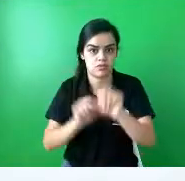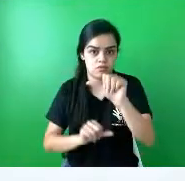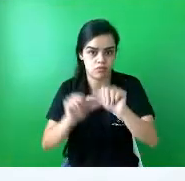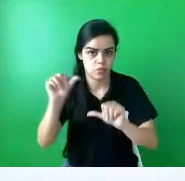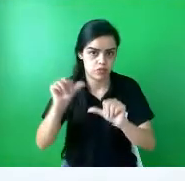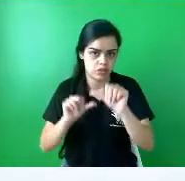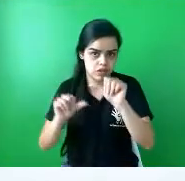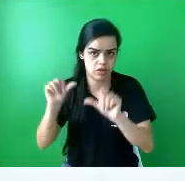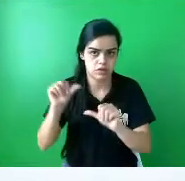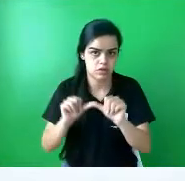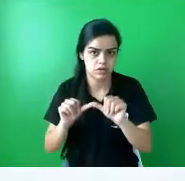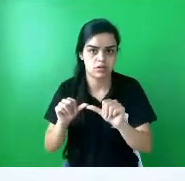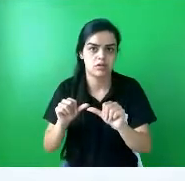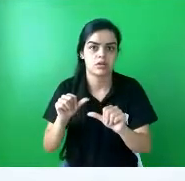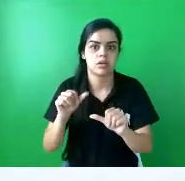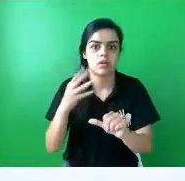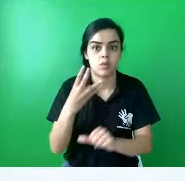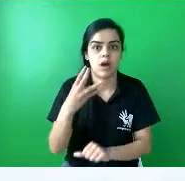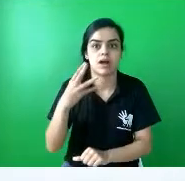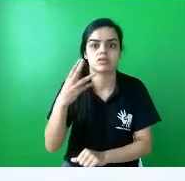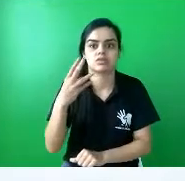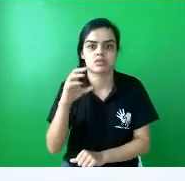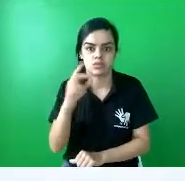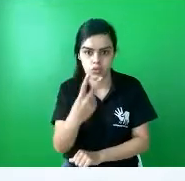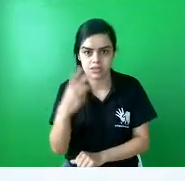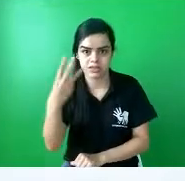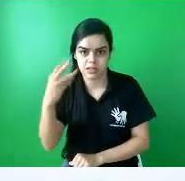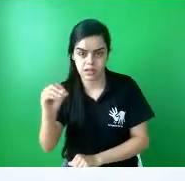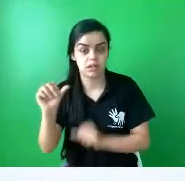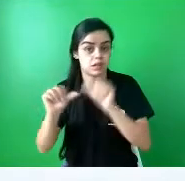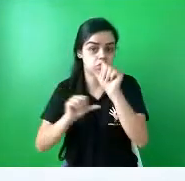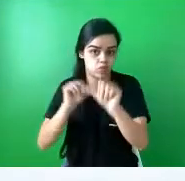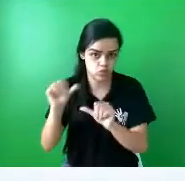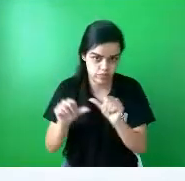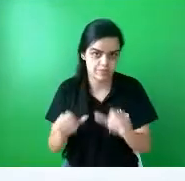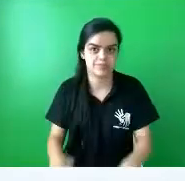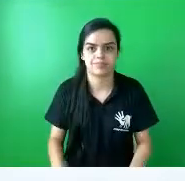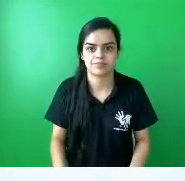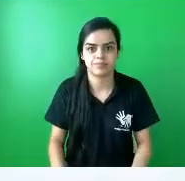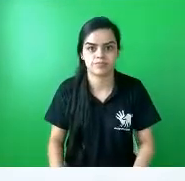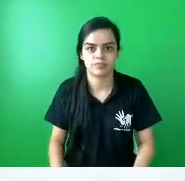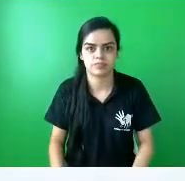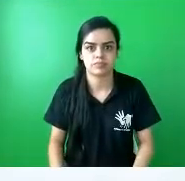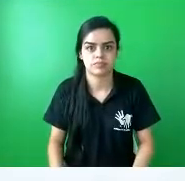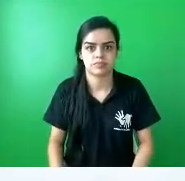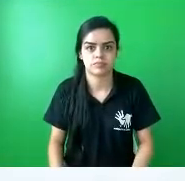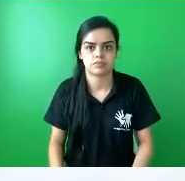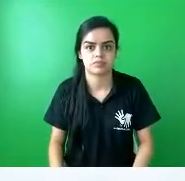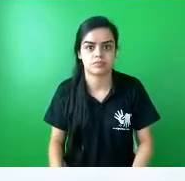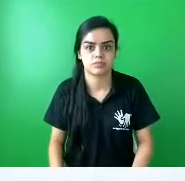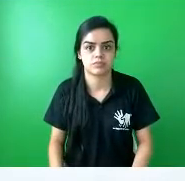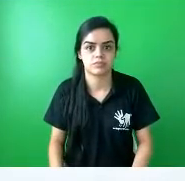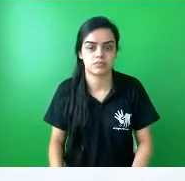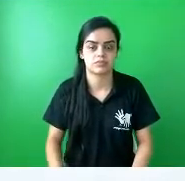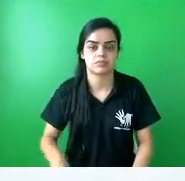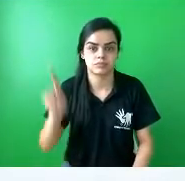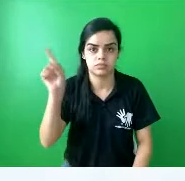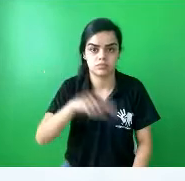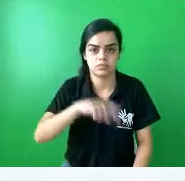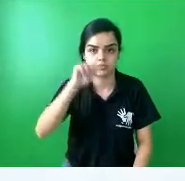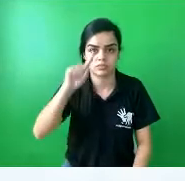pelo, 4230 e depois foi alterado pelo 4317, dispondo das atividades essenciais. Então, essas atividades proíbem